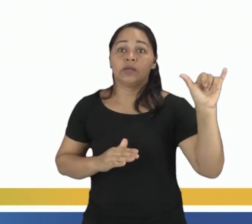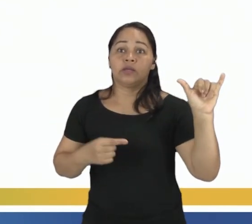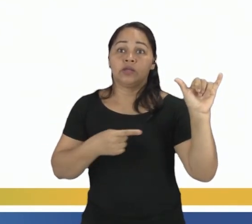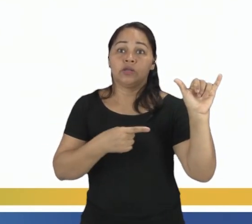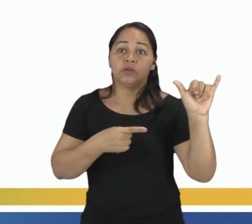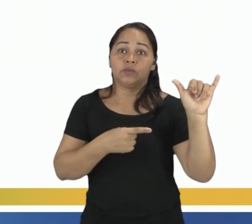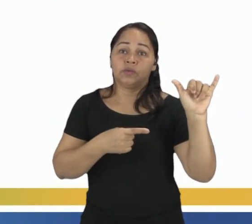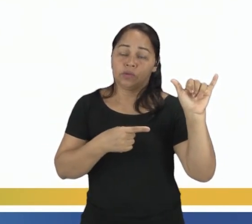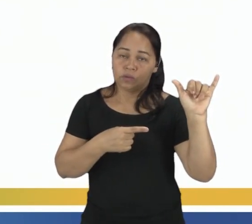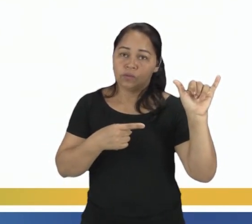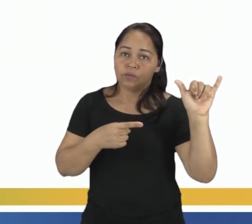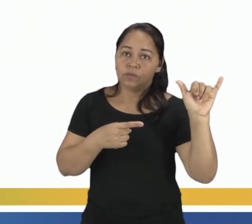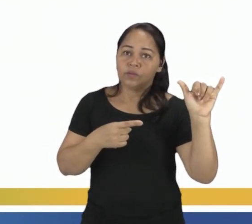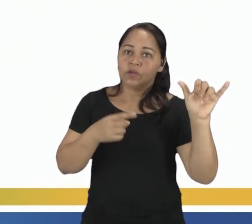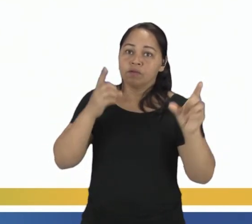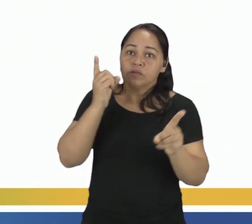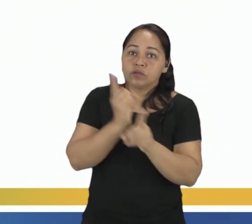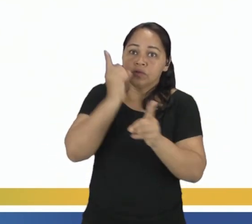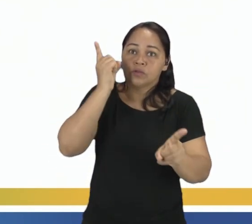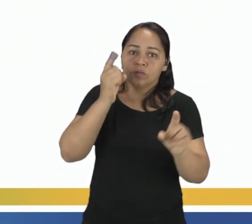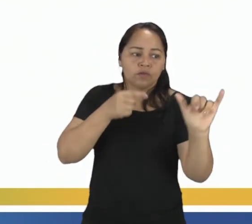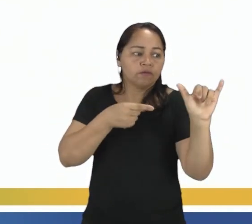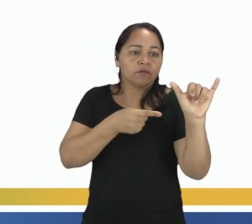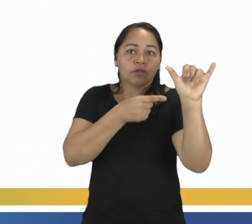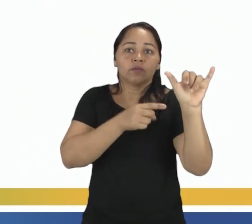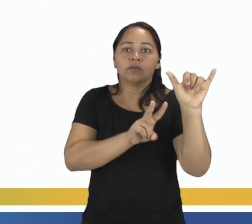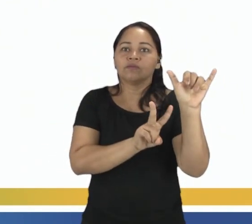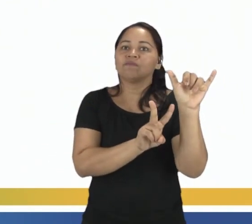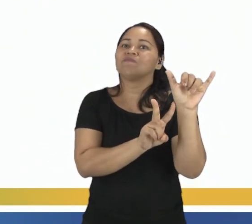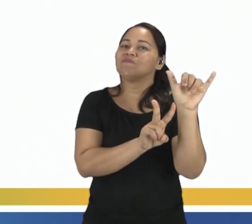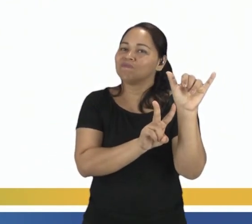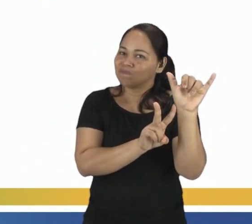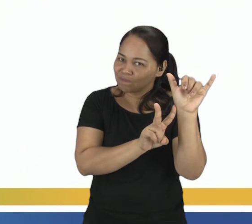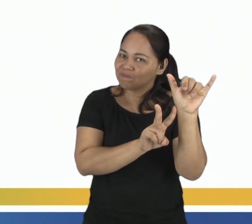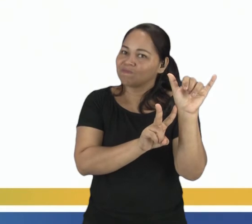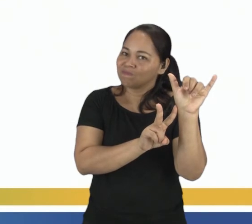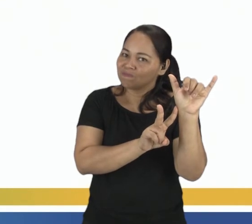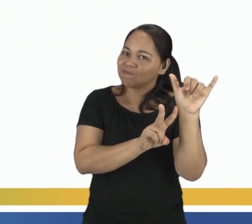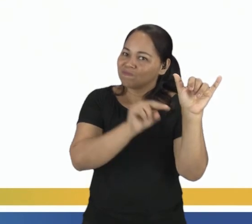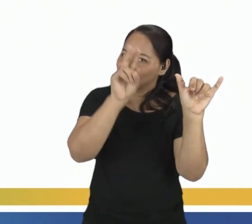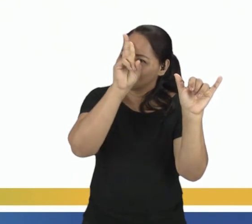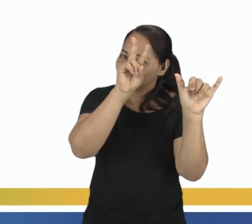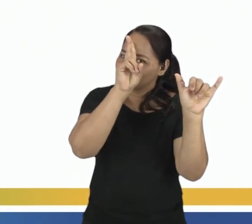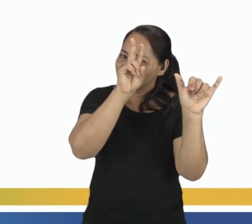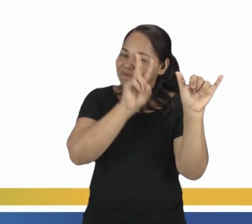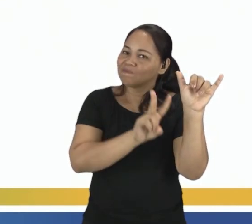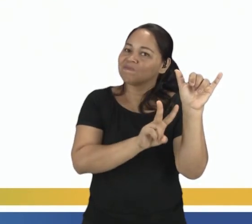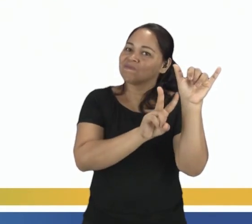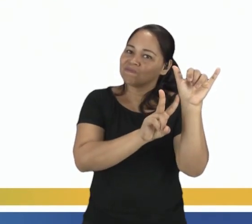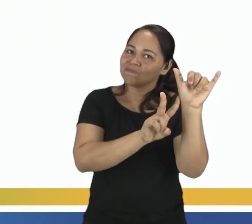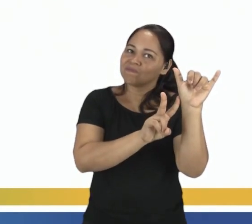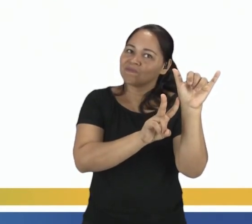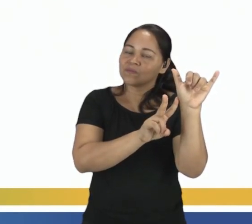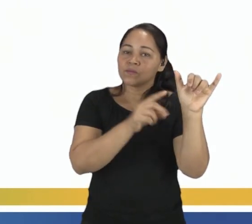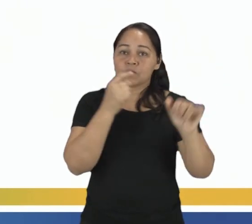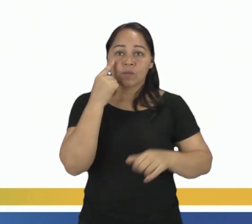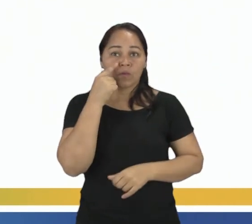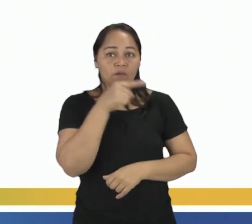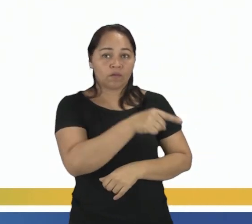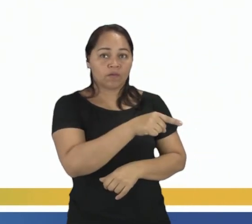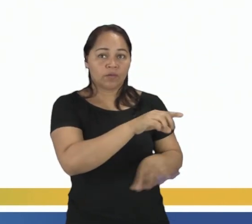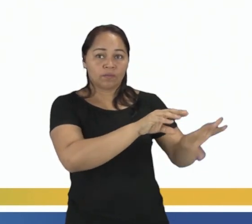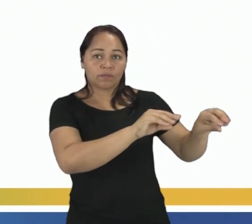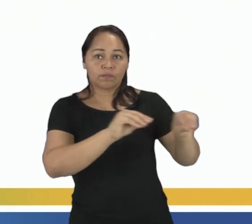representa o y, eu vou precisar descobrir o y do vértice. Ok? E descobrindo o y do vértice, eu venho para esse quadro para verificar se